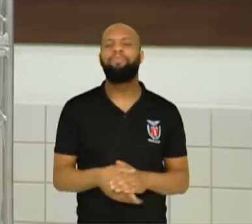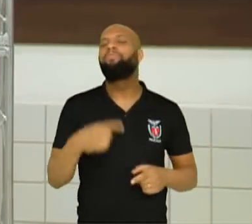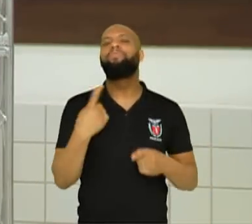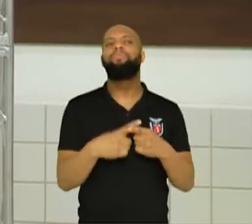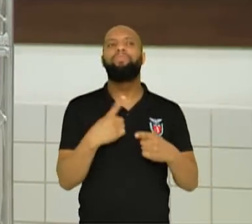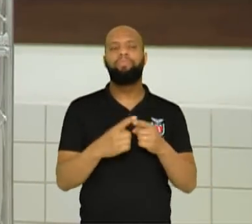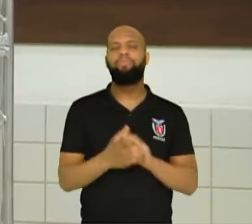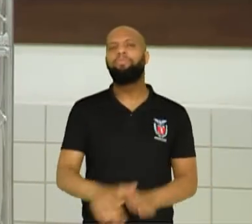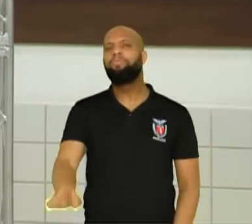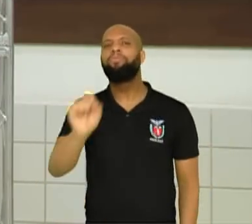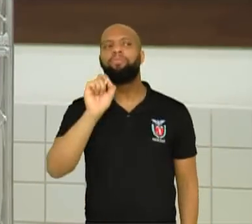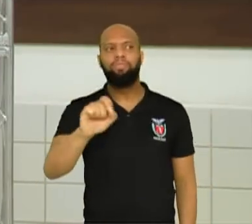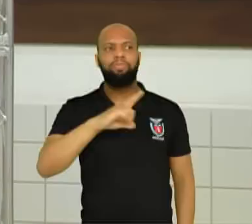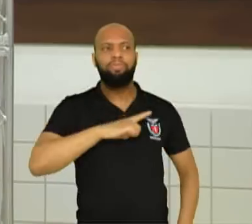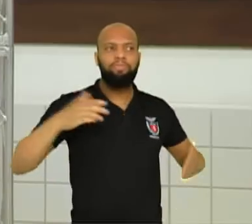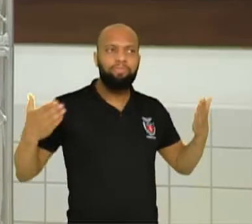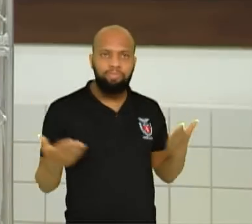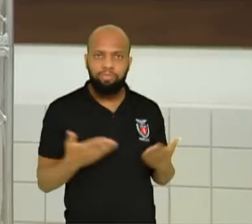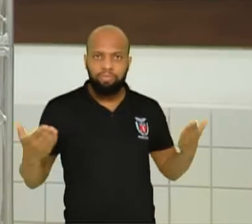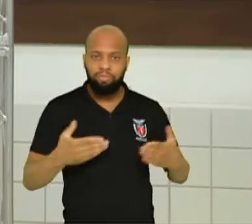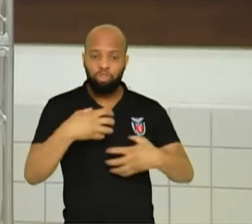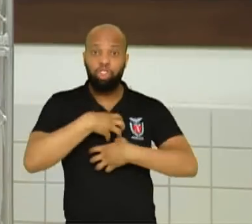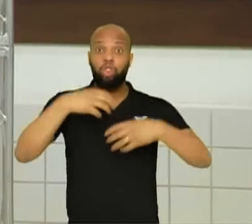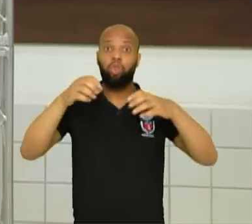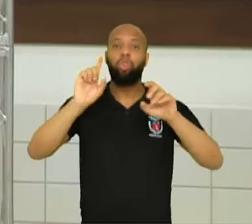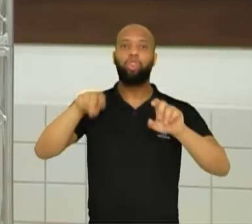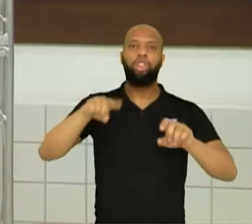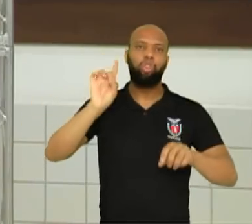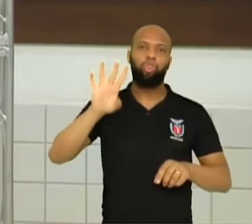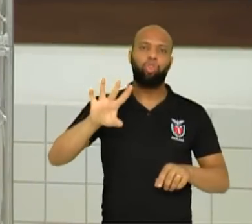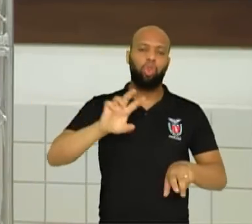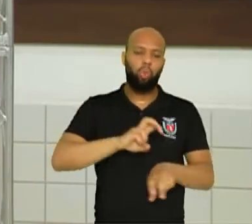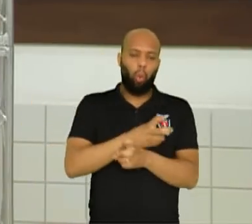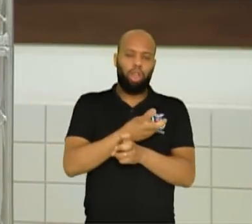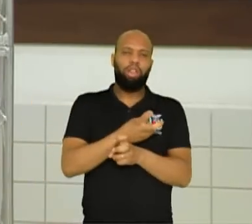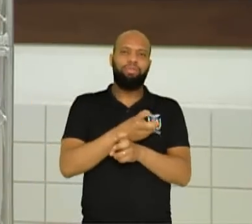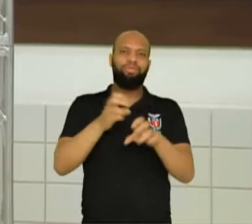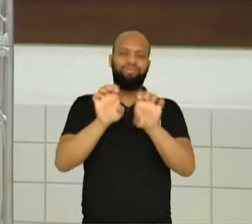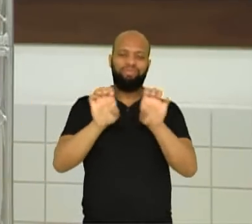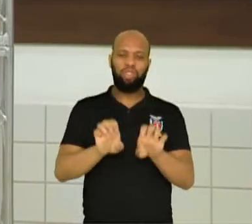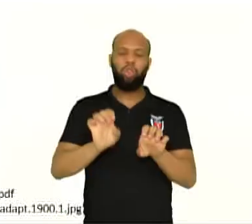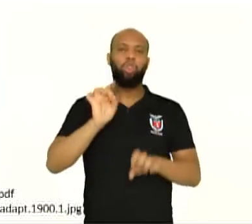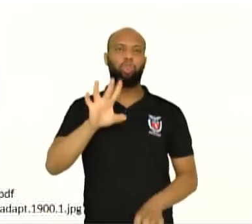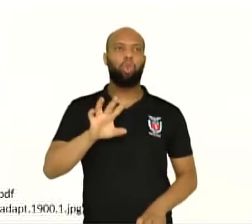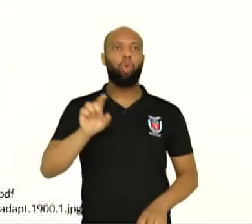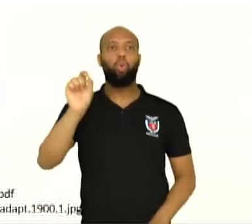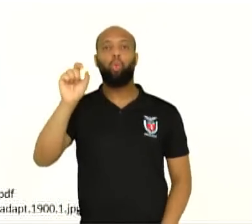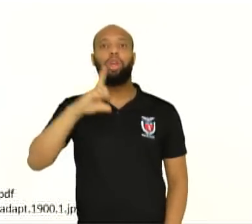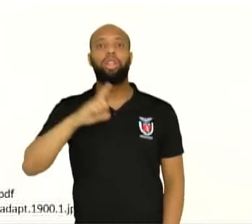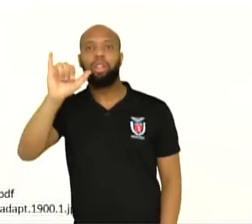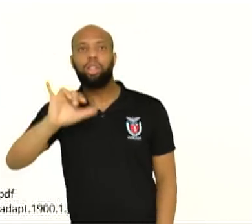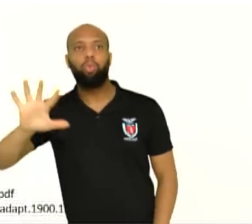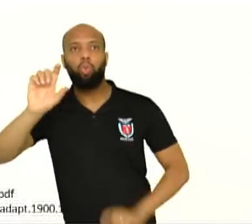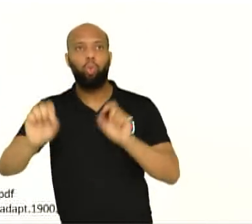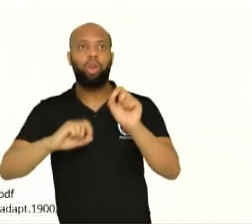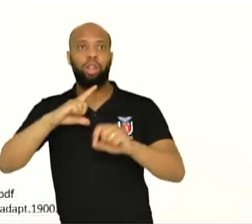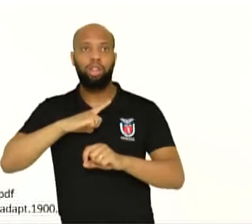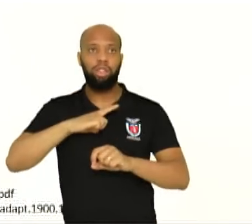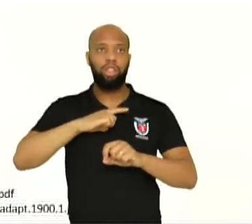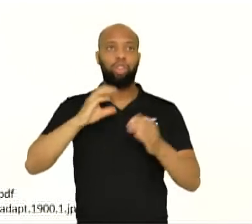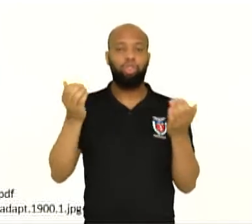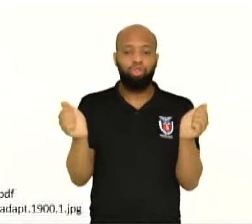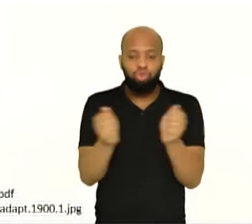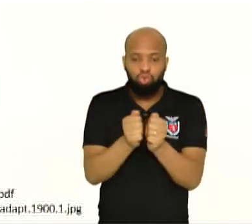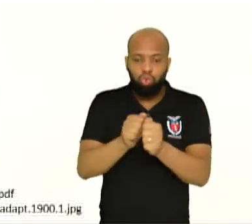Por quê? O que está aqui é o esqueleto do coral. Aquilo que a gente está vendo na imagem é o esqueleto com o tecido